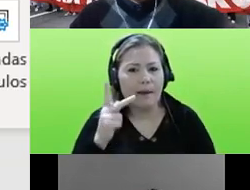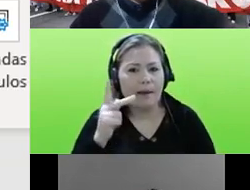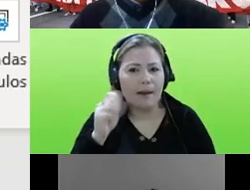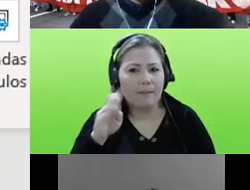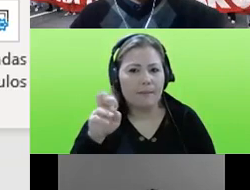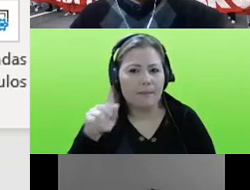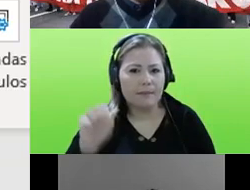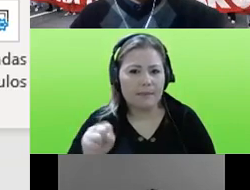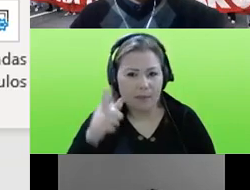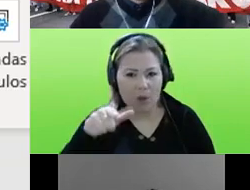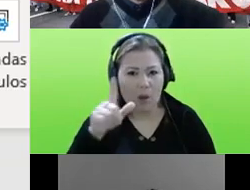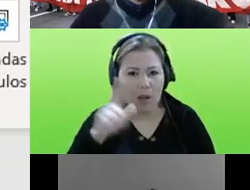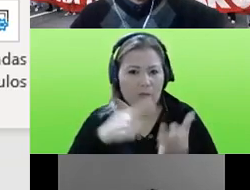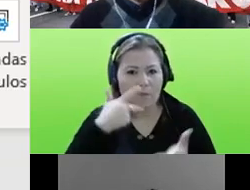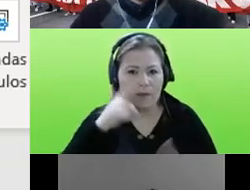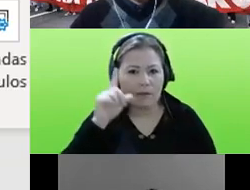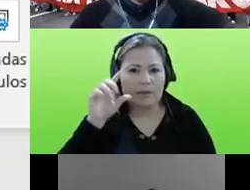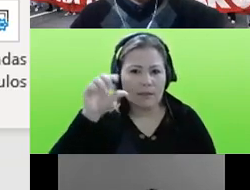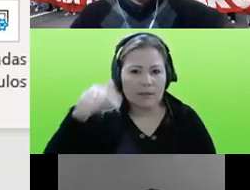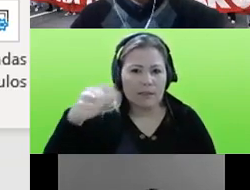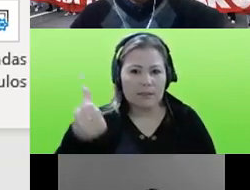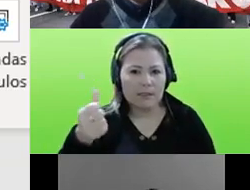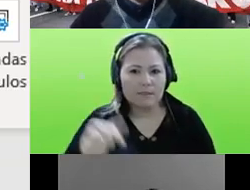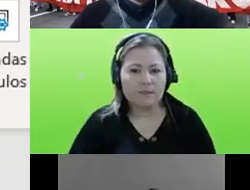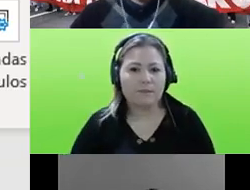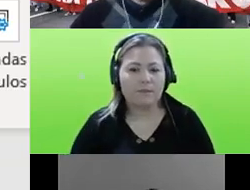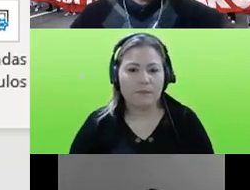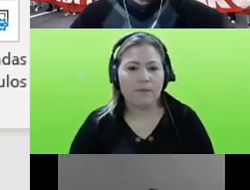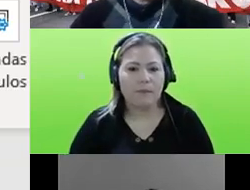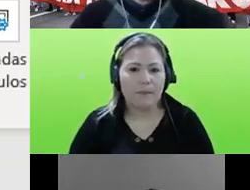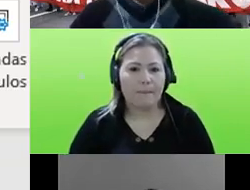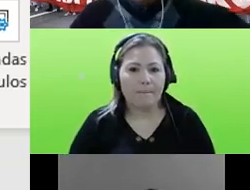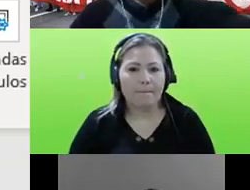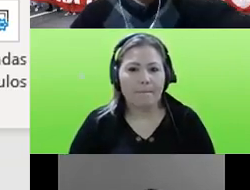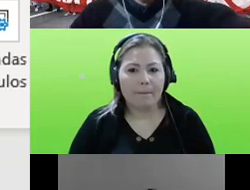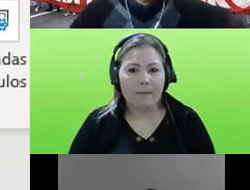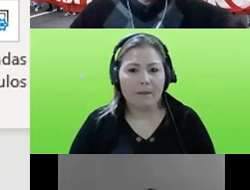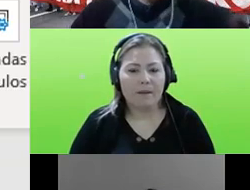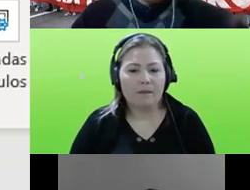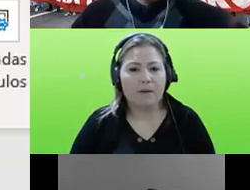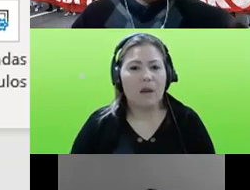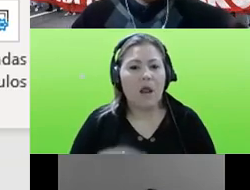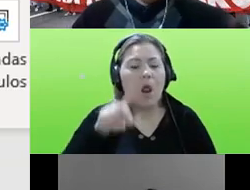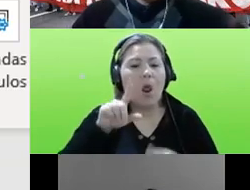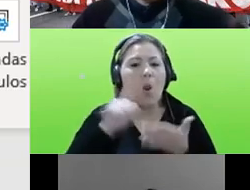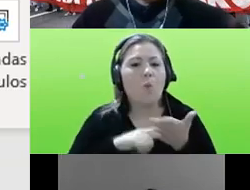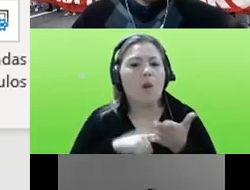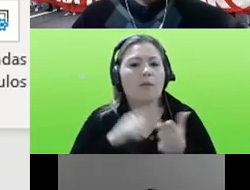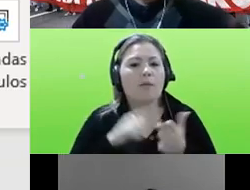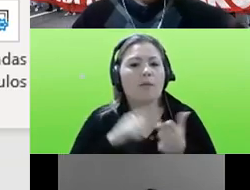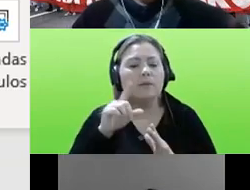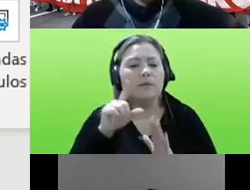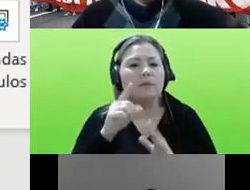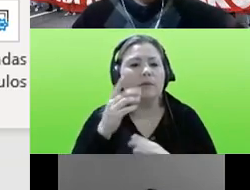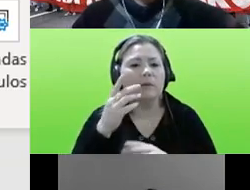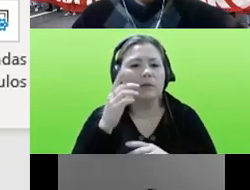foi esse aí, ó, Para uma Reconstrução do Materialismo Histórico. Traduzido para o português, é um livro dos anos 70. Então, é um